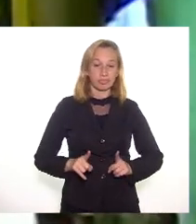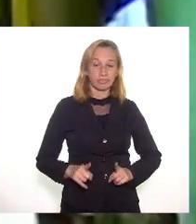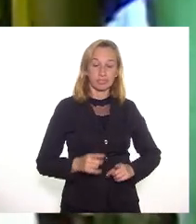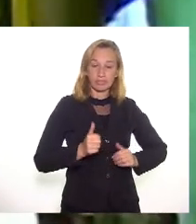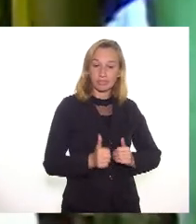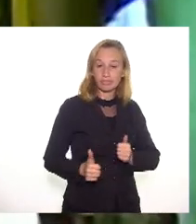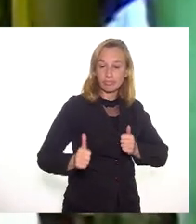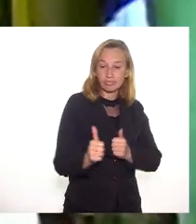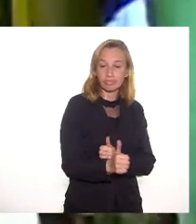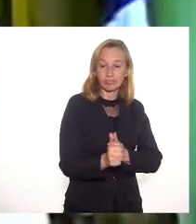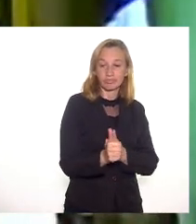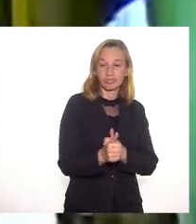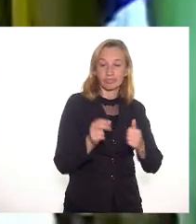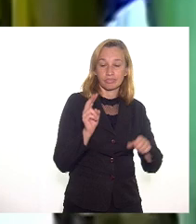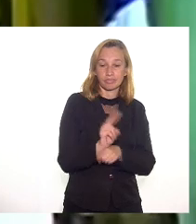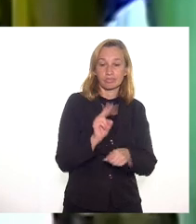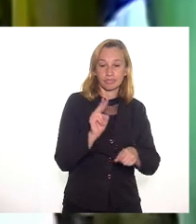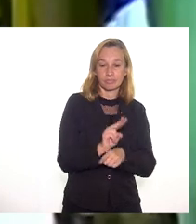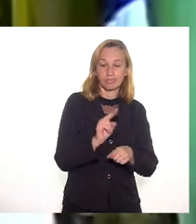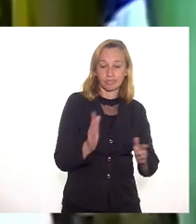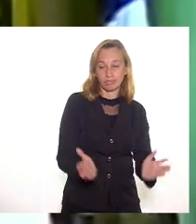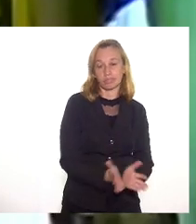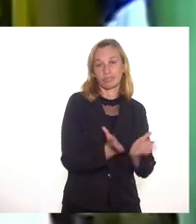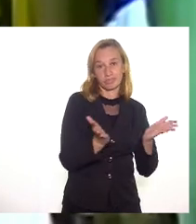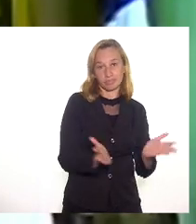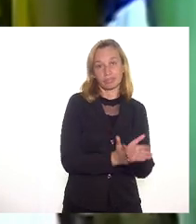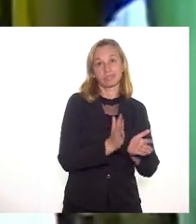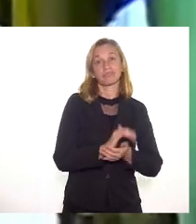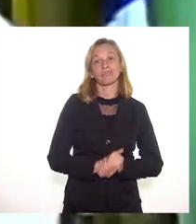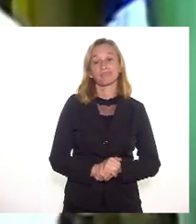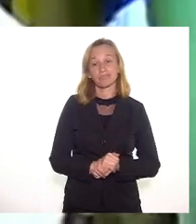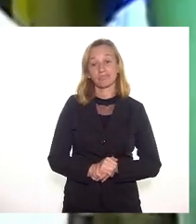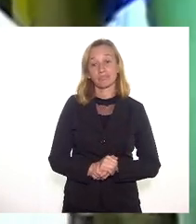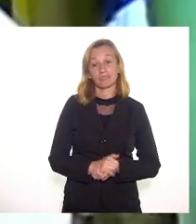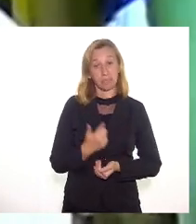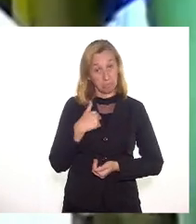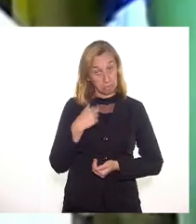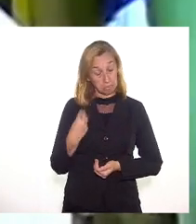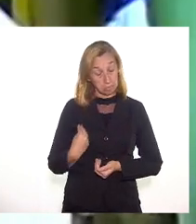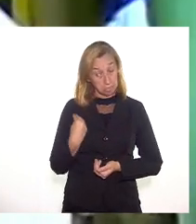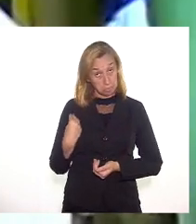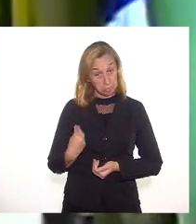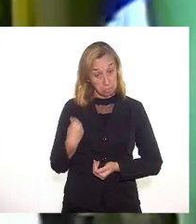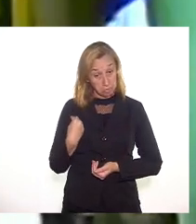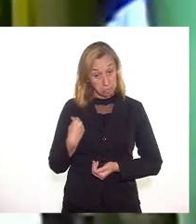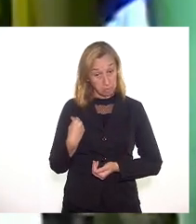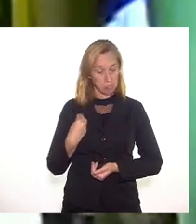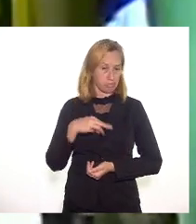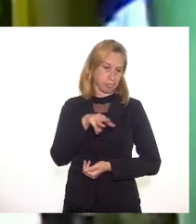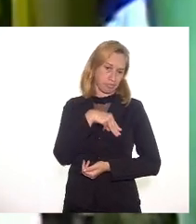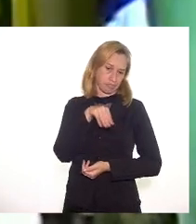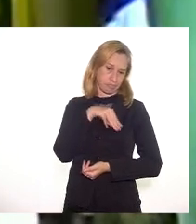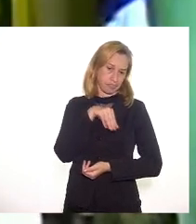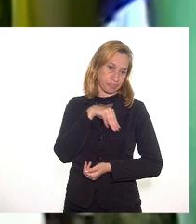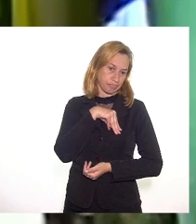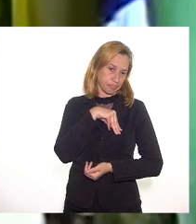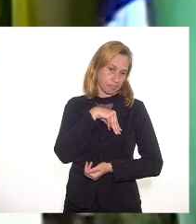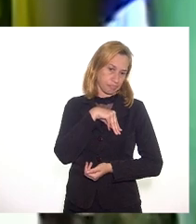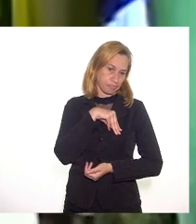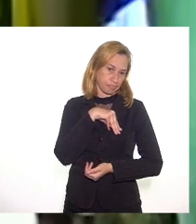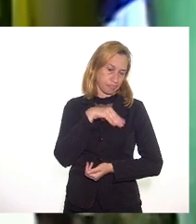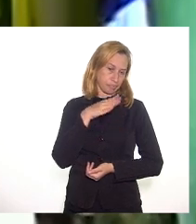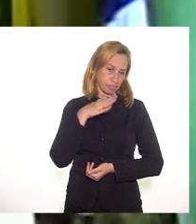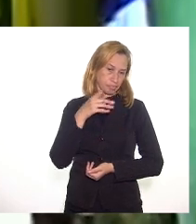defender os menos favorecidos. Eu que vivo e convivo com Madureira, a minha